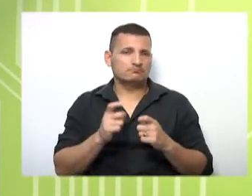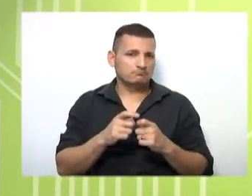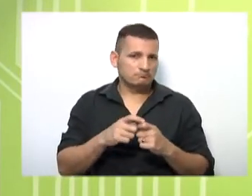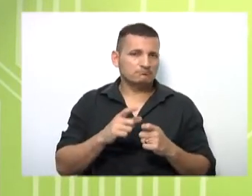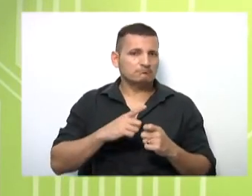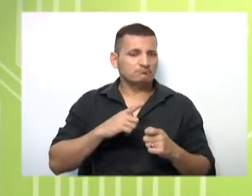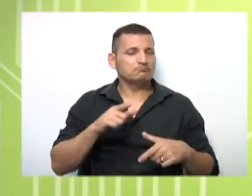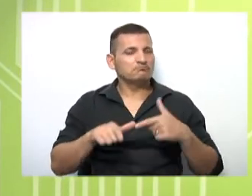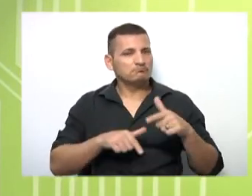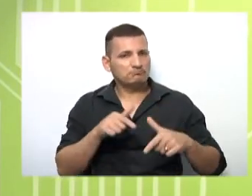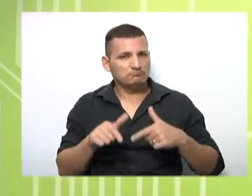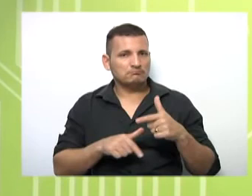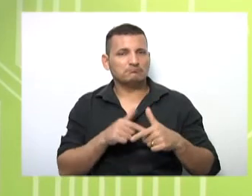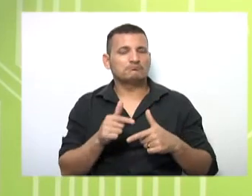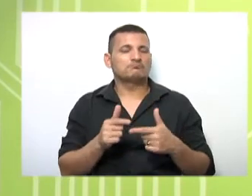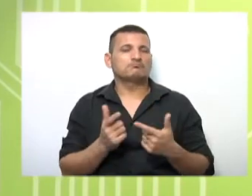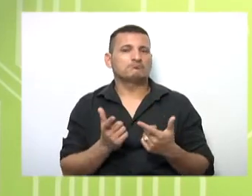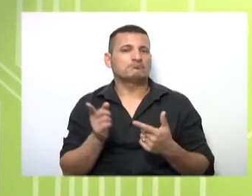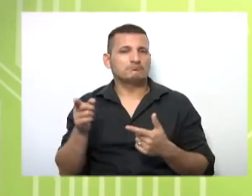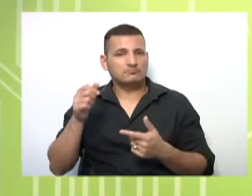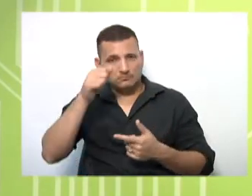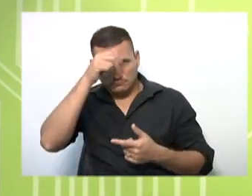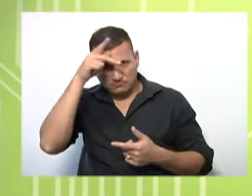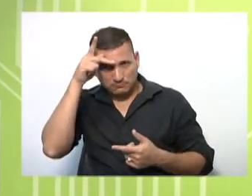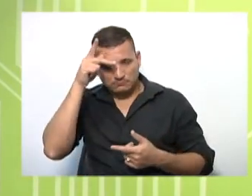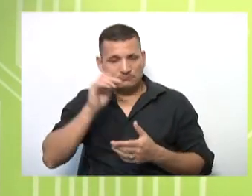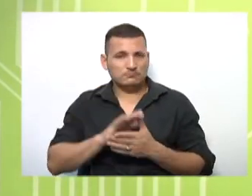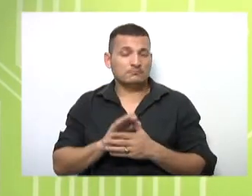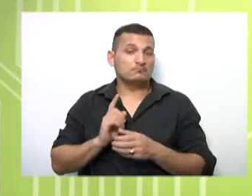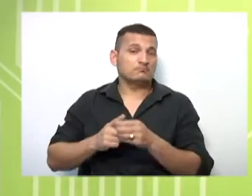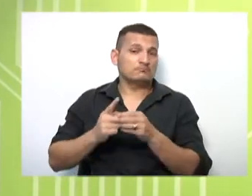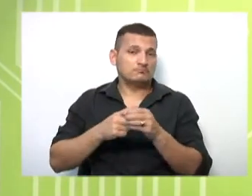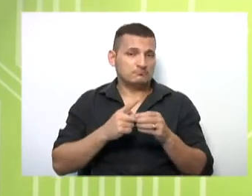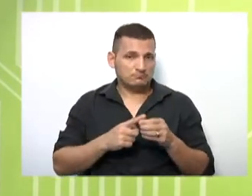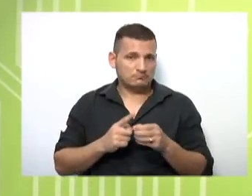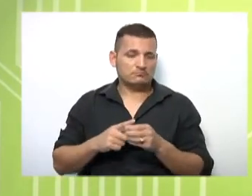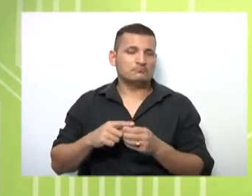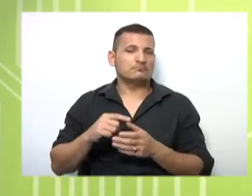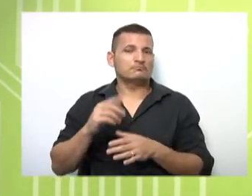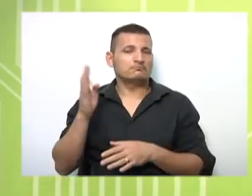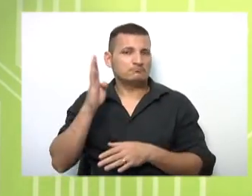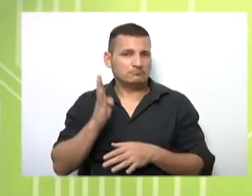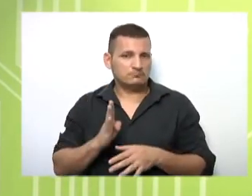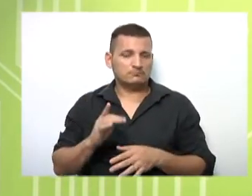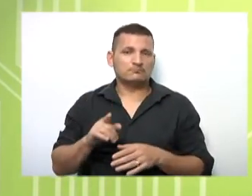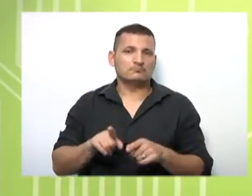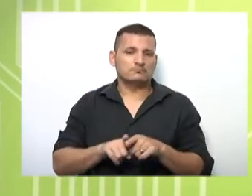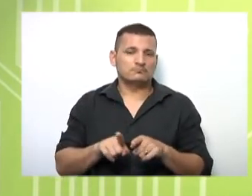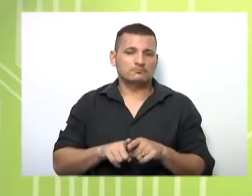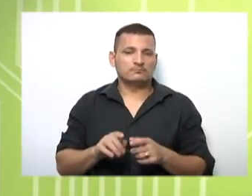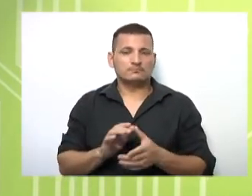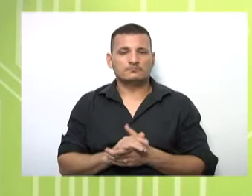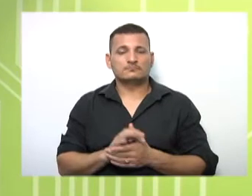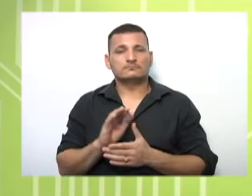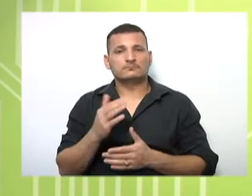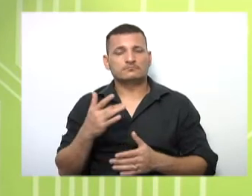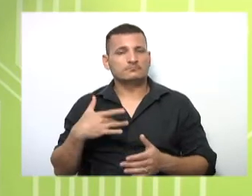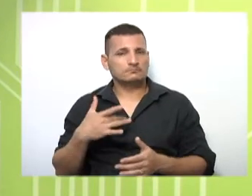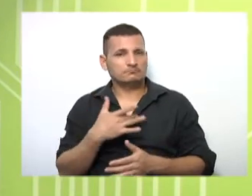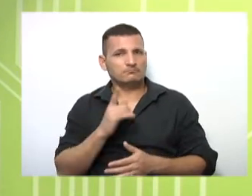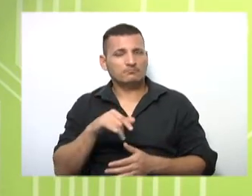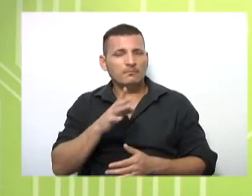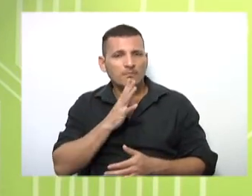prefeituras municipais, em muitos municípios do interior do país. Então, a saúde é bastante conhecida,